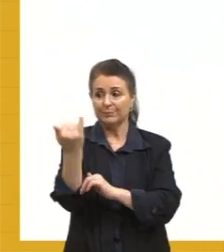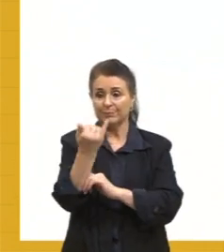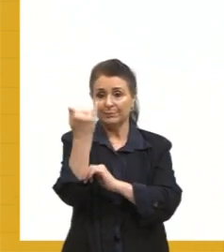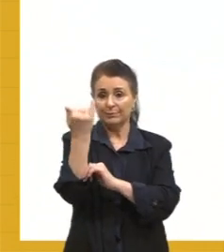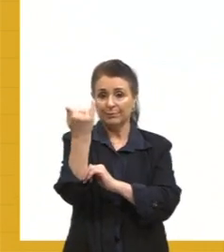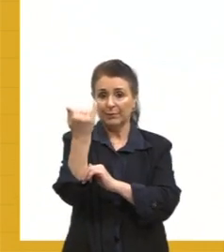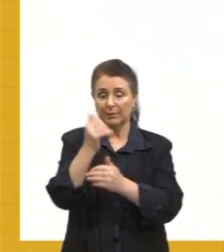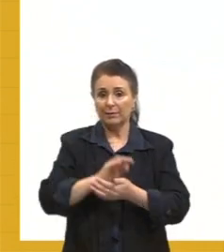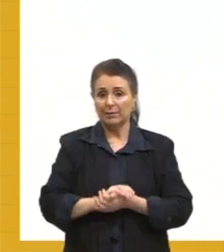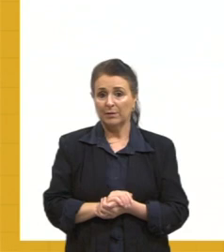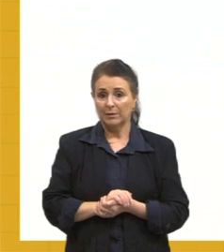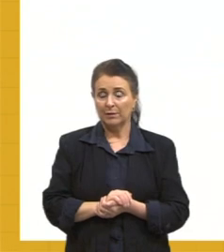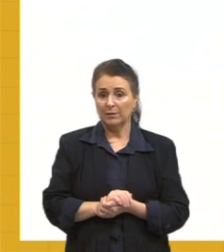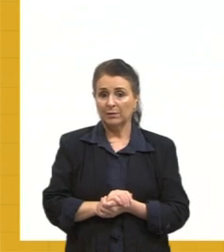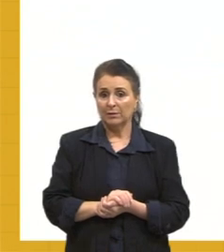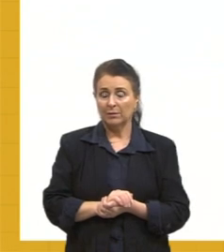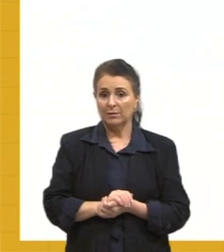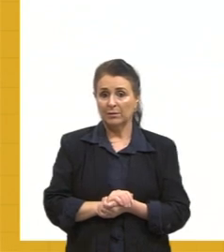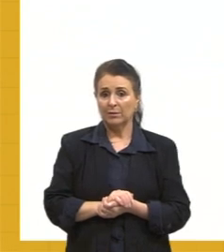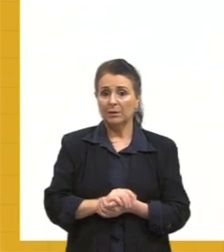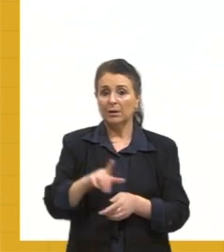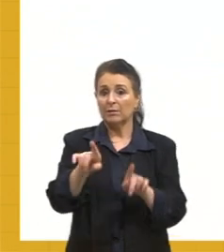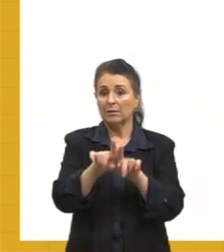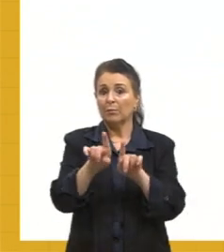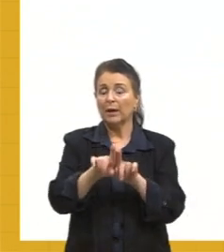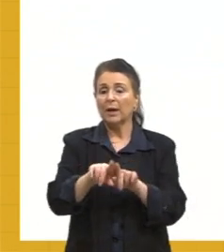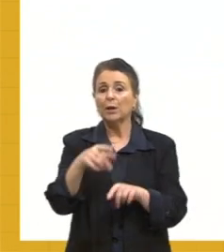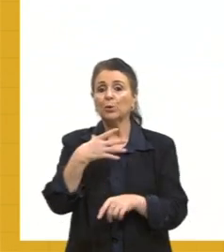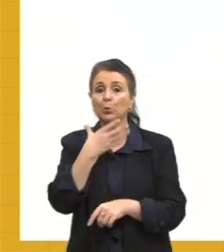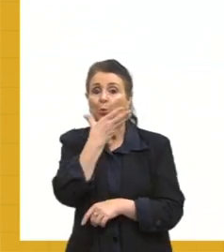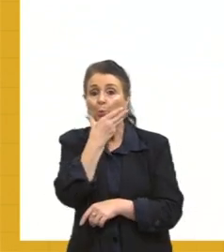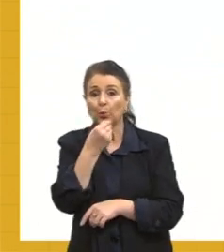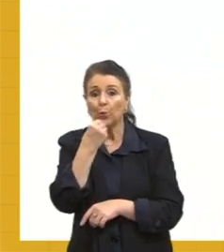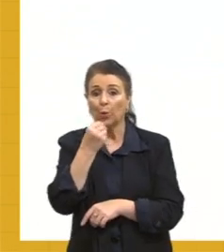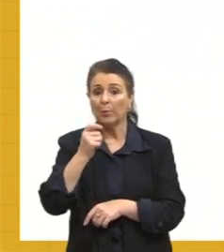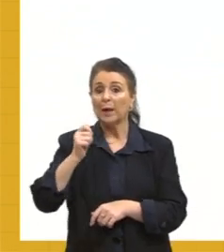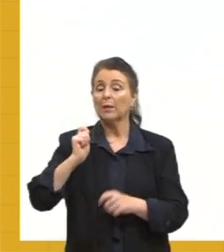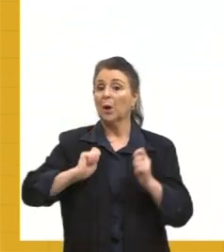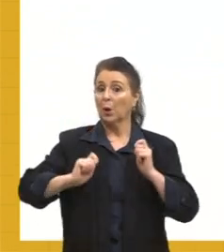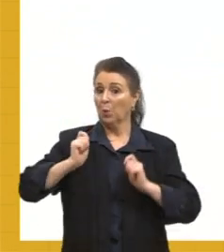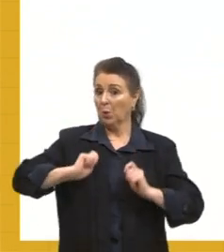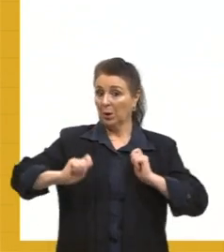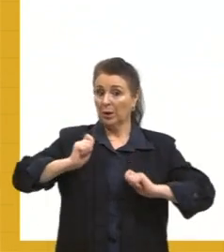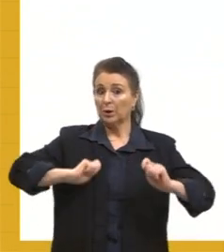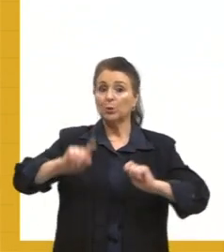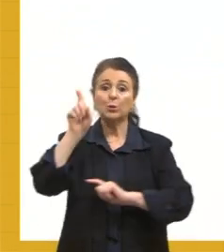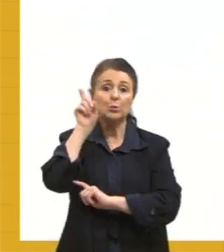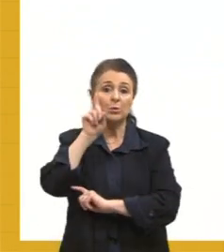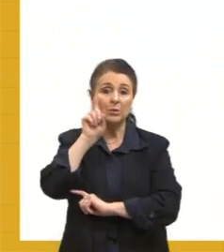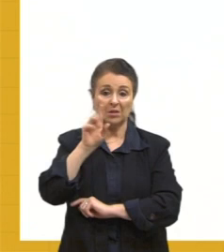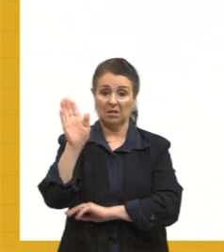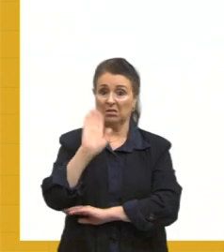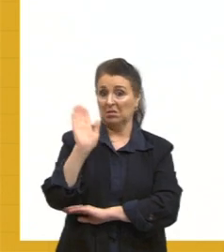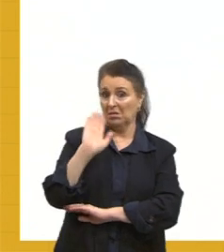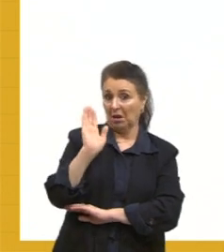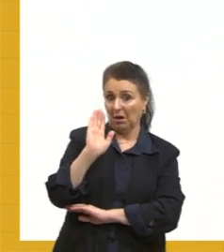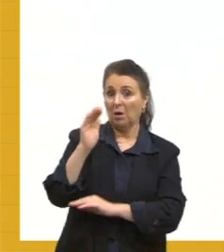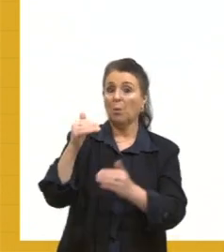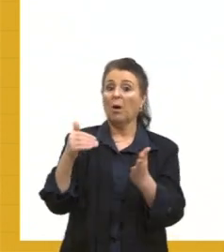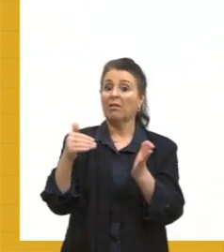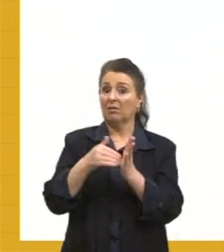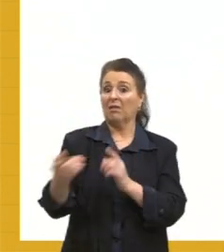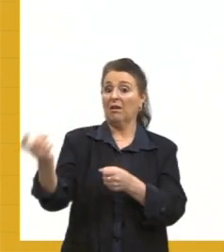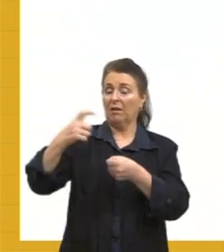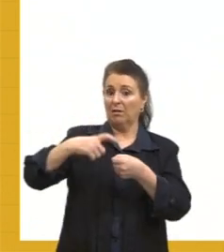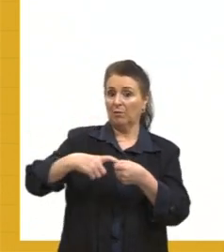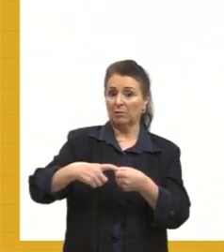ai agora eu esqueci o Arnold Schwarzenegger que é o Hasta la vista baby o noi